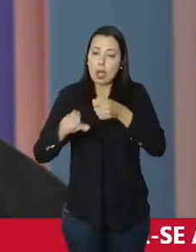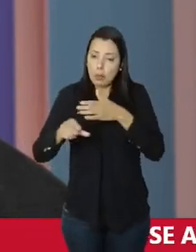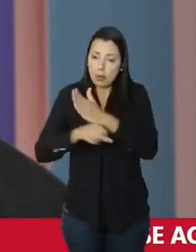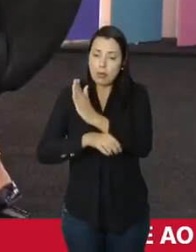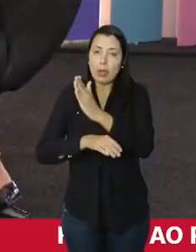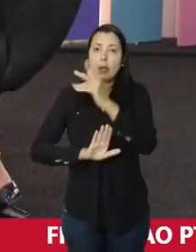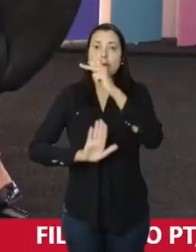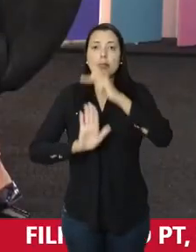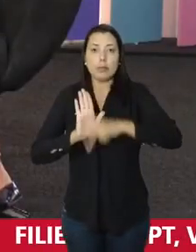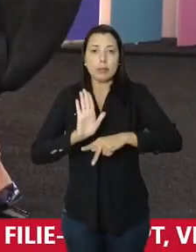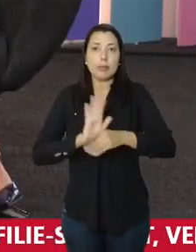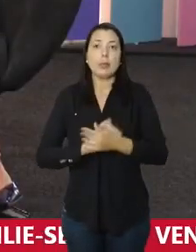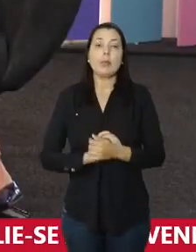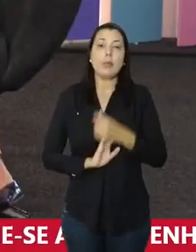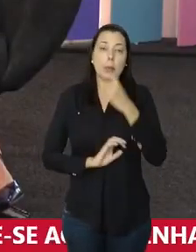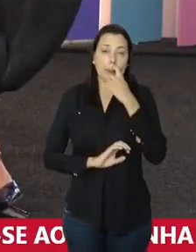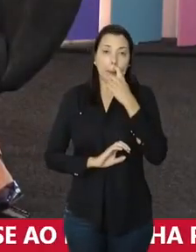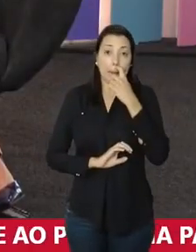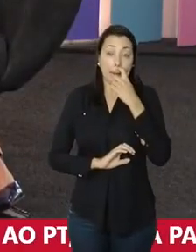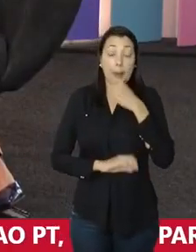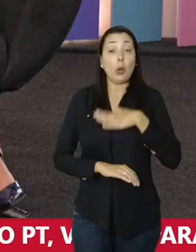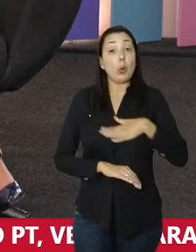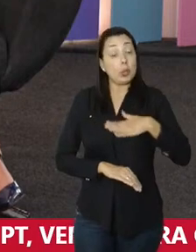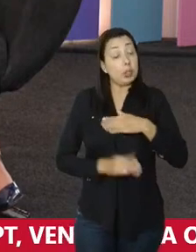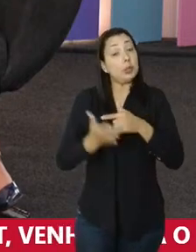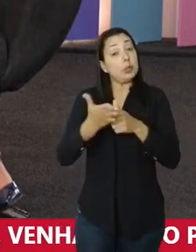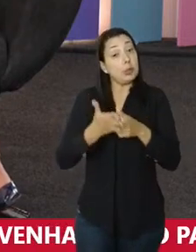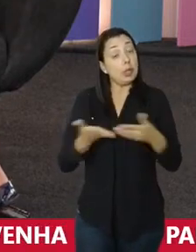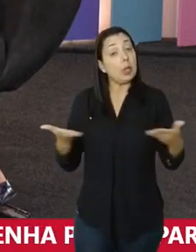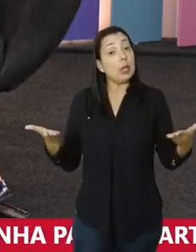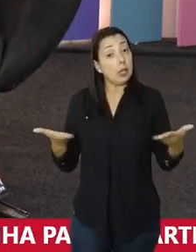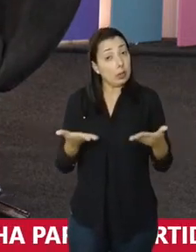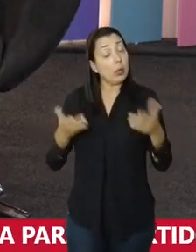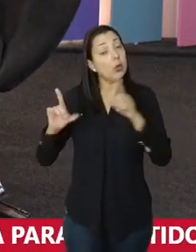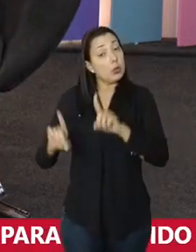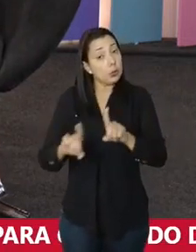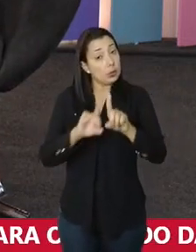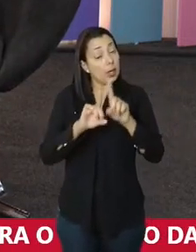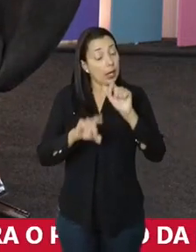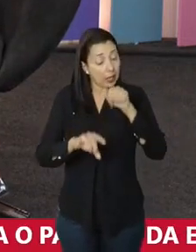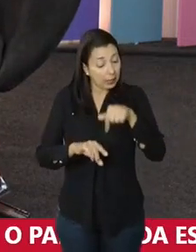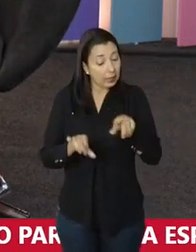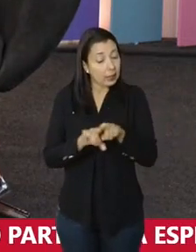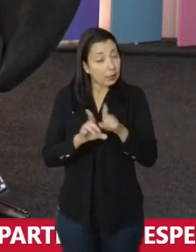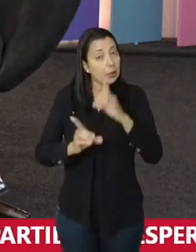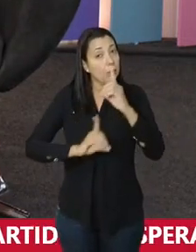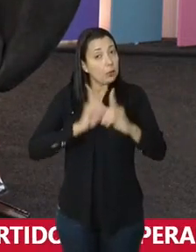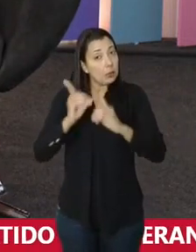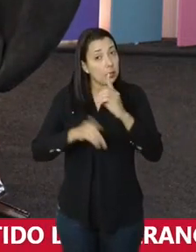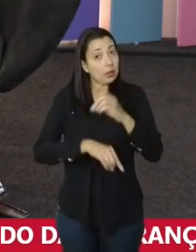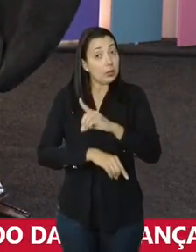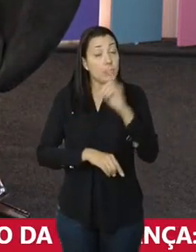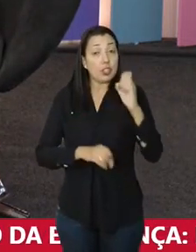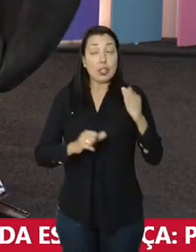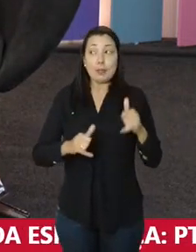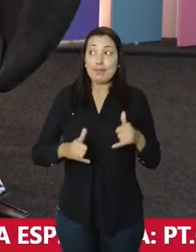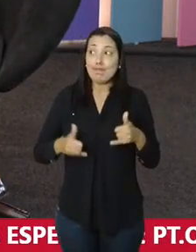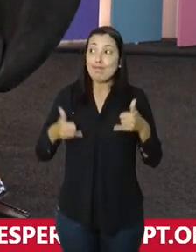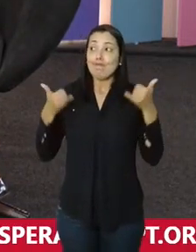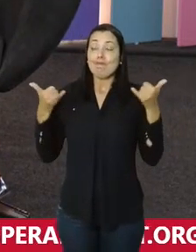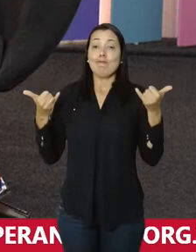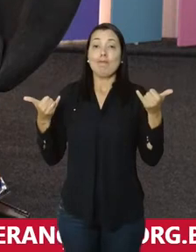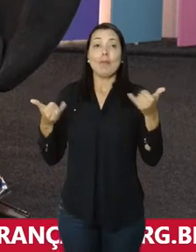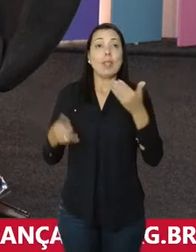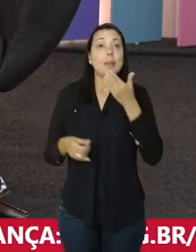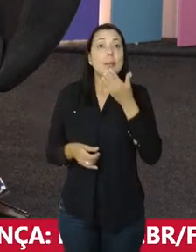projeto. Eu quero convidar agora para se juntar a mim aqui nesta conversa, num dia tão emocionante.